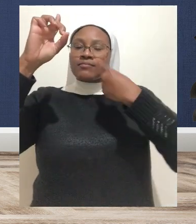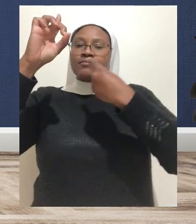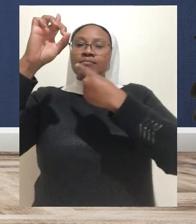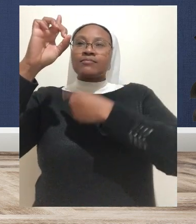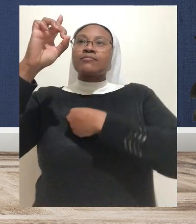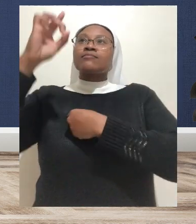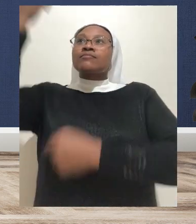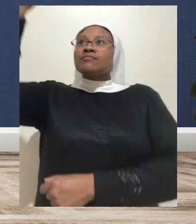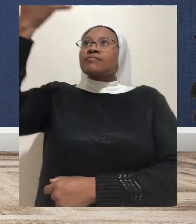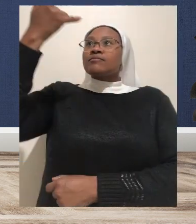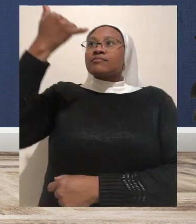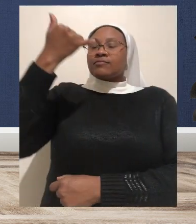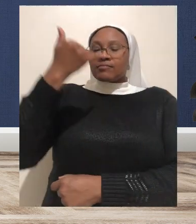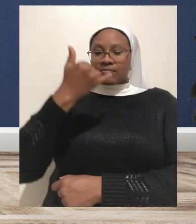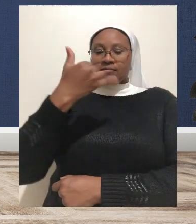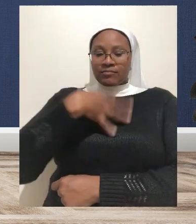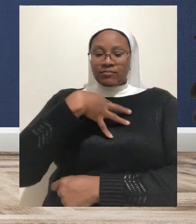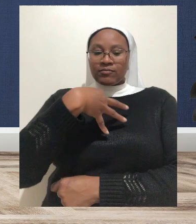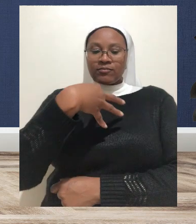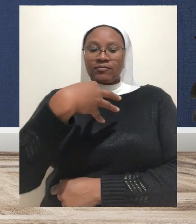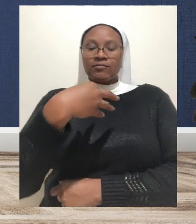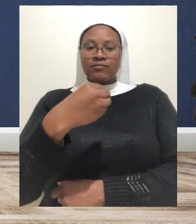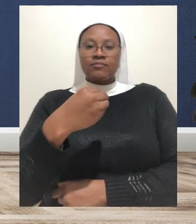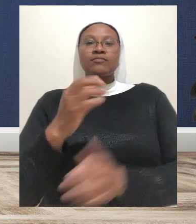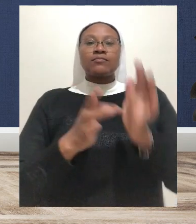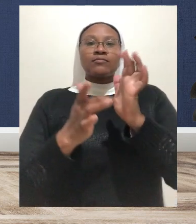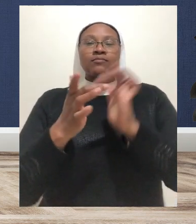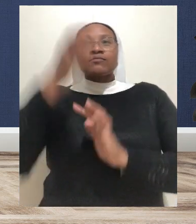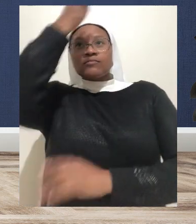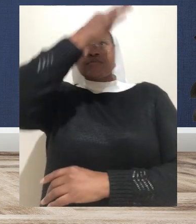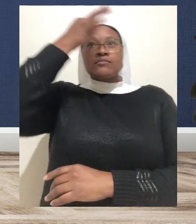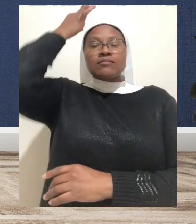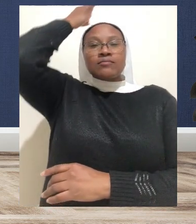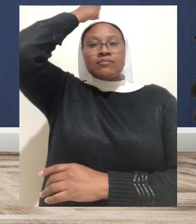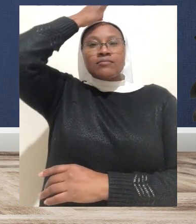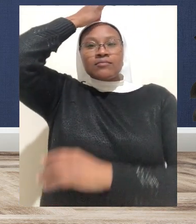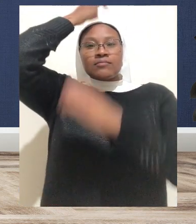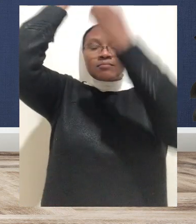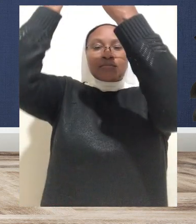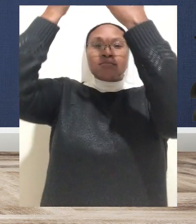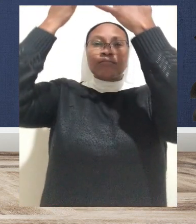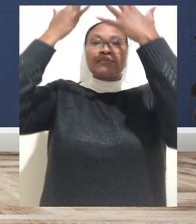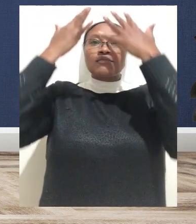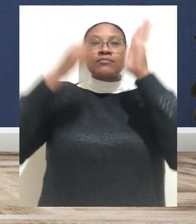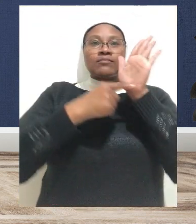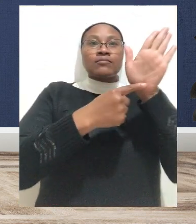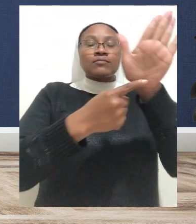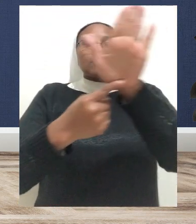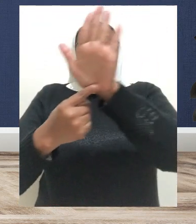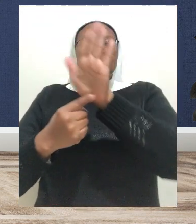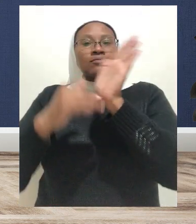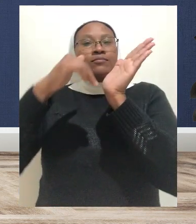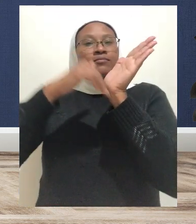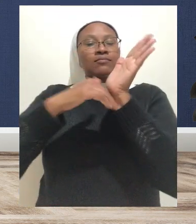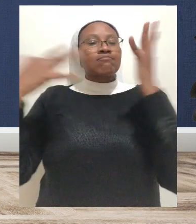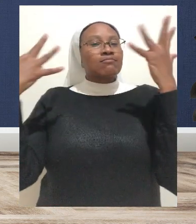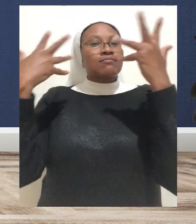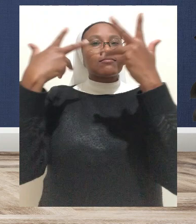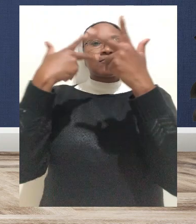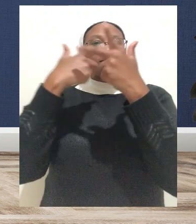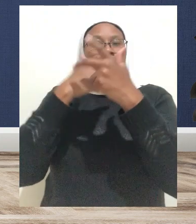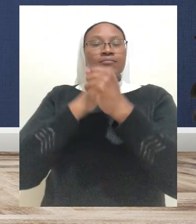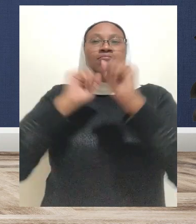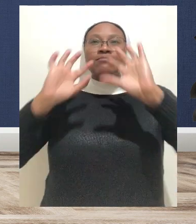Pai, que enviando ao mundo o Seu Filho e o Espírito Santificador, nos revelou este mistério